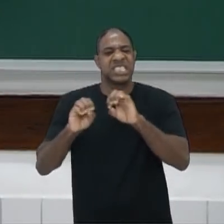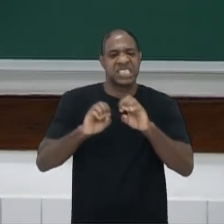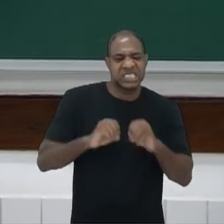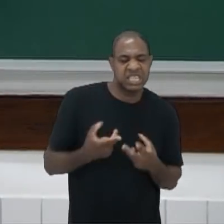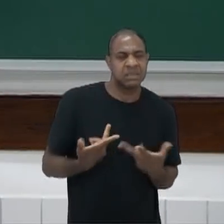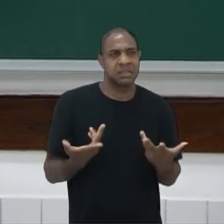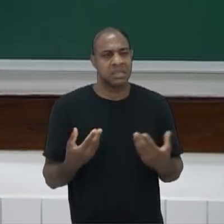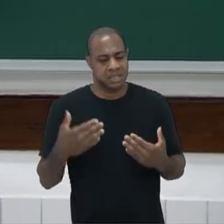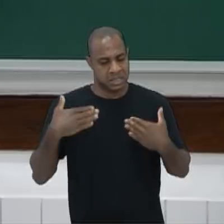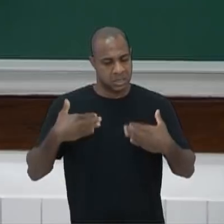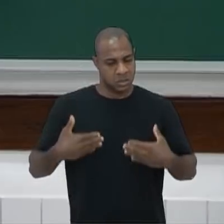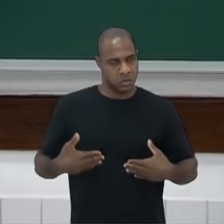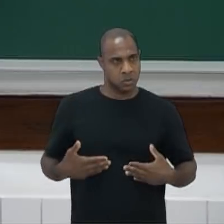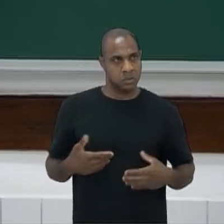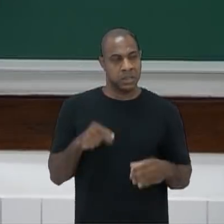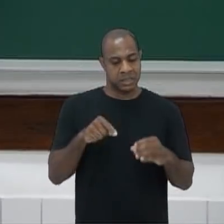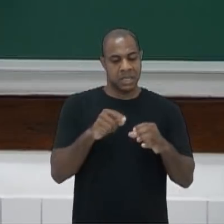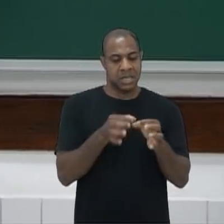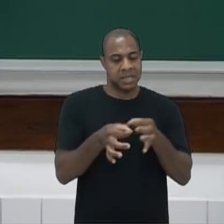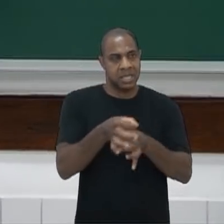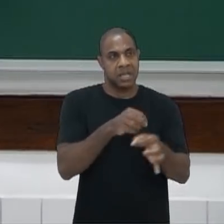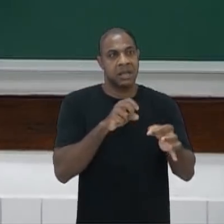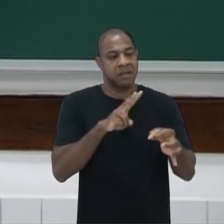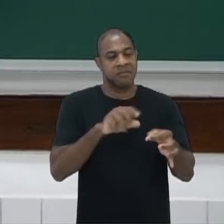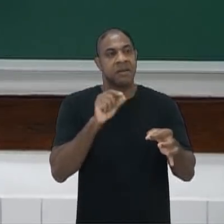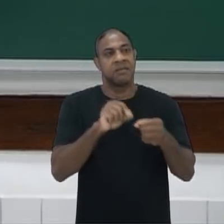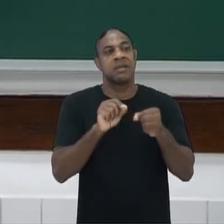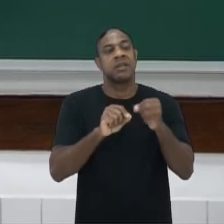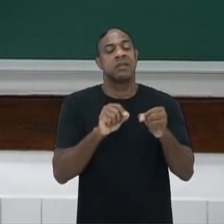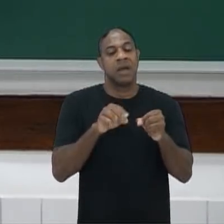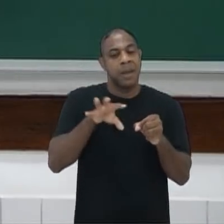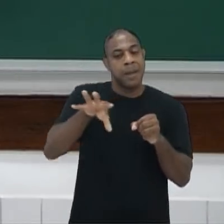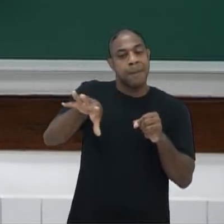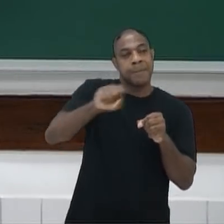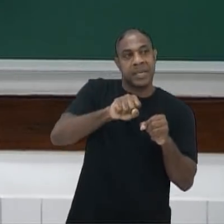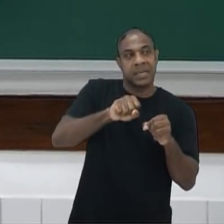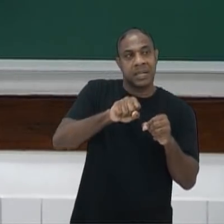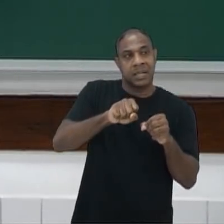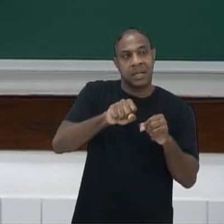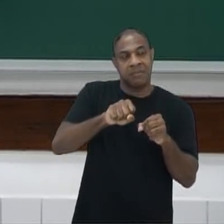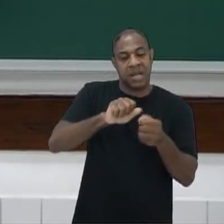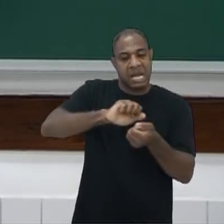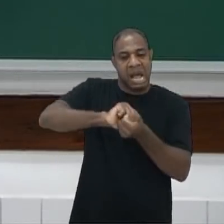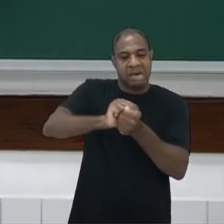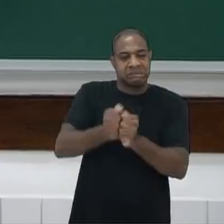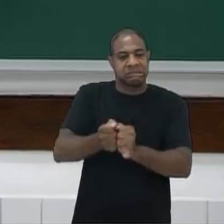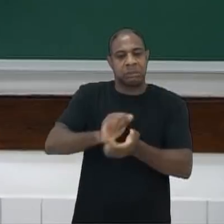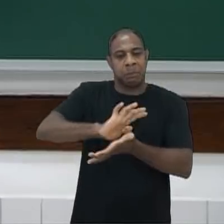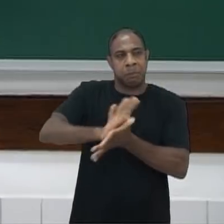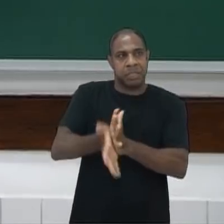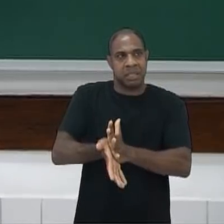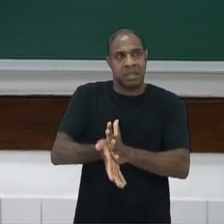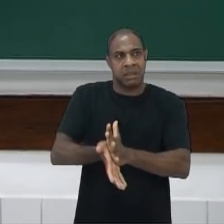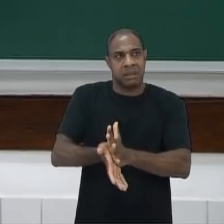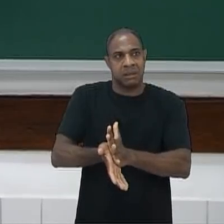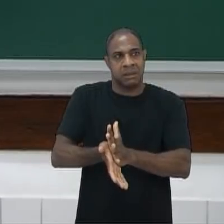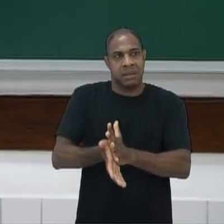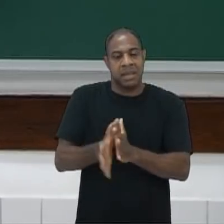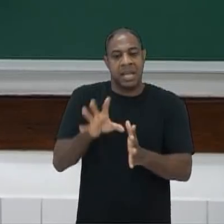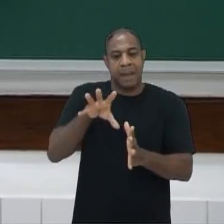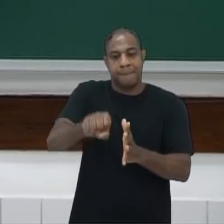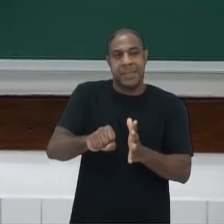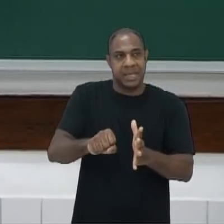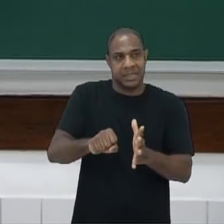corpo. Essa célula vai o quê? Pegar essa estrutura e destruí-la. Ela engloba, ela pega